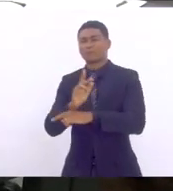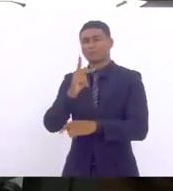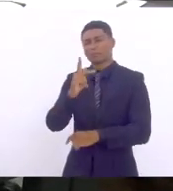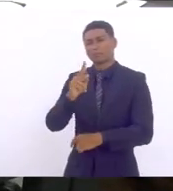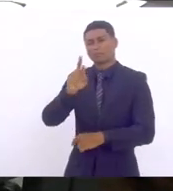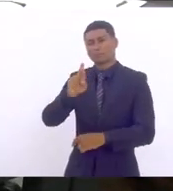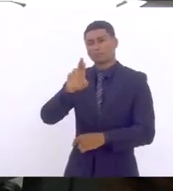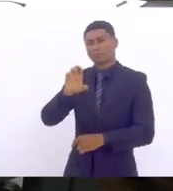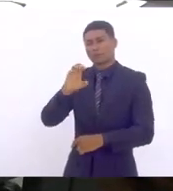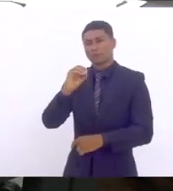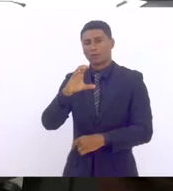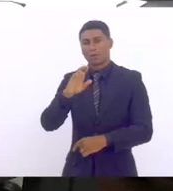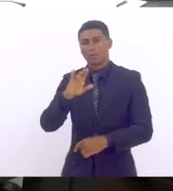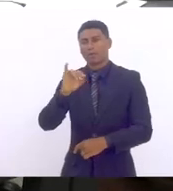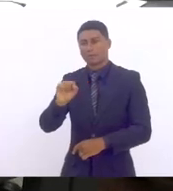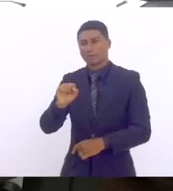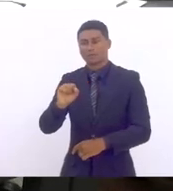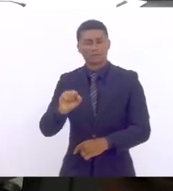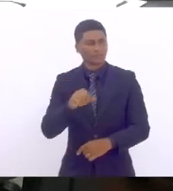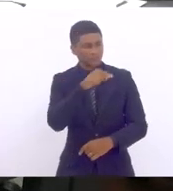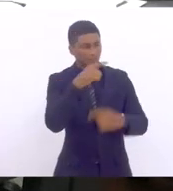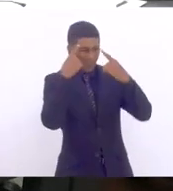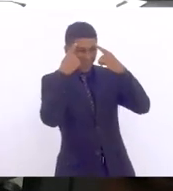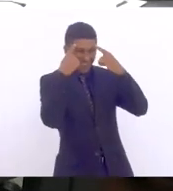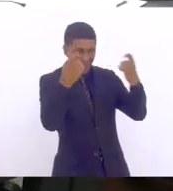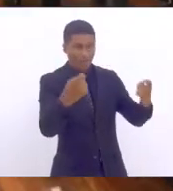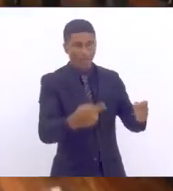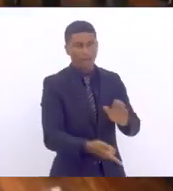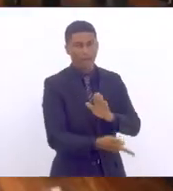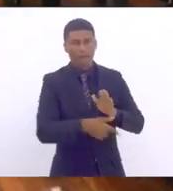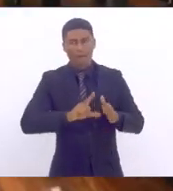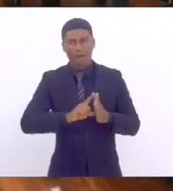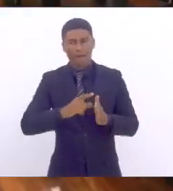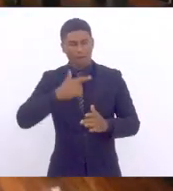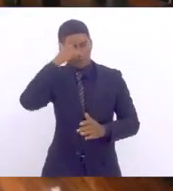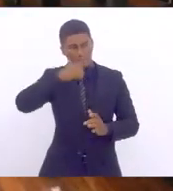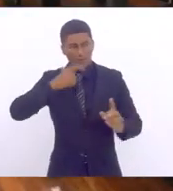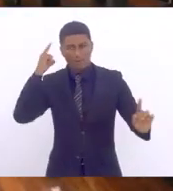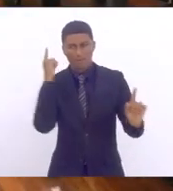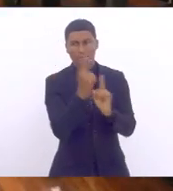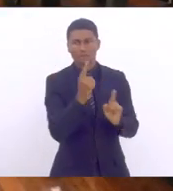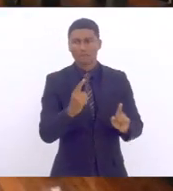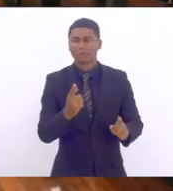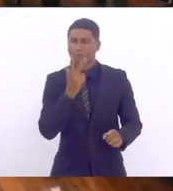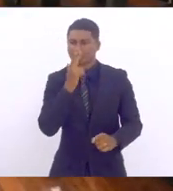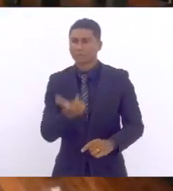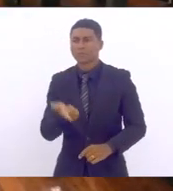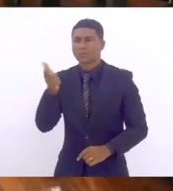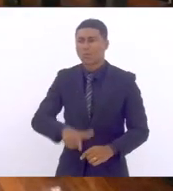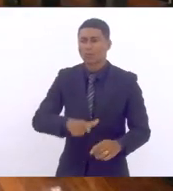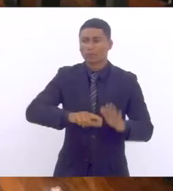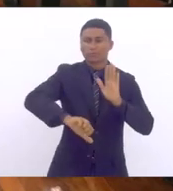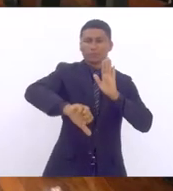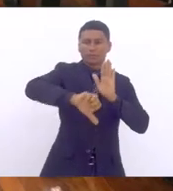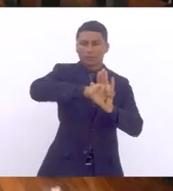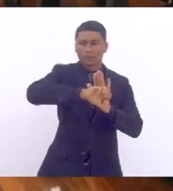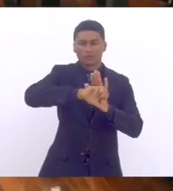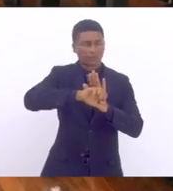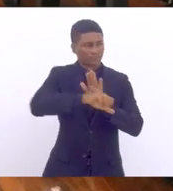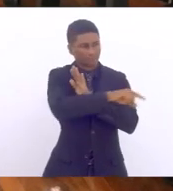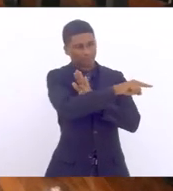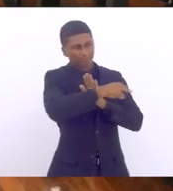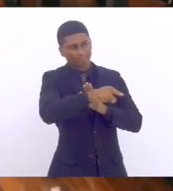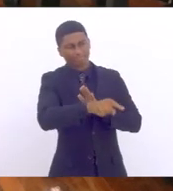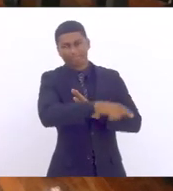você identifica antes de uma ação violenta ou criminosa, isso é, de novo, tentar criminalizar as